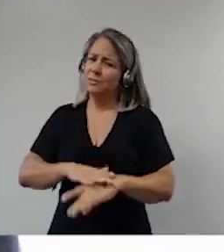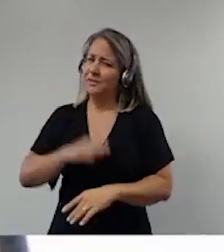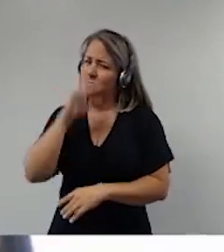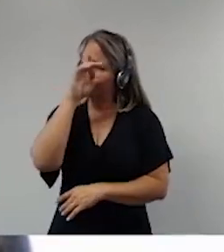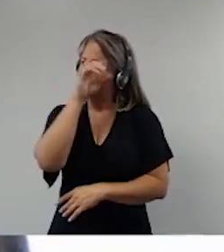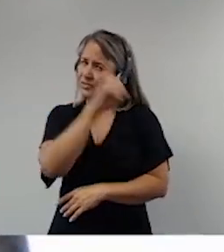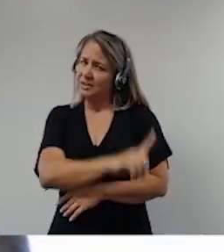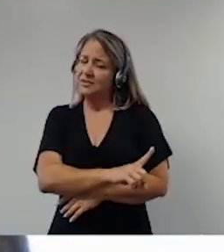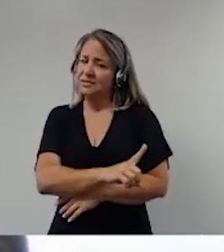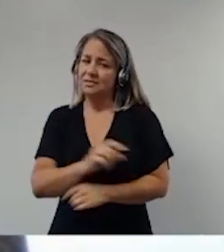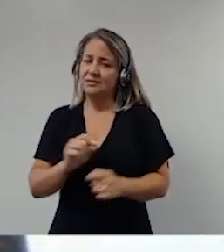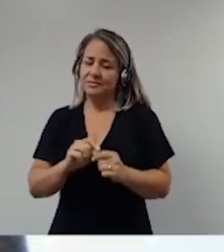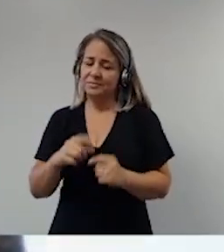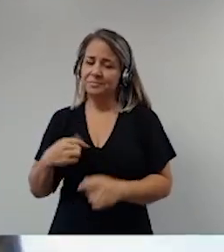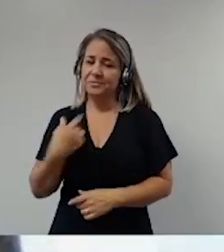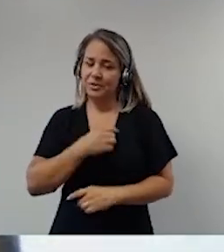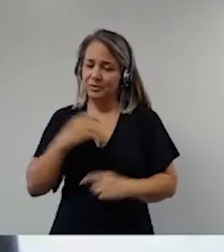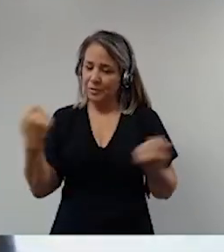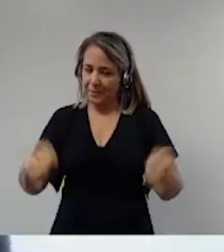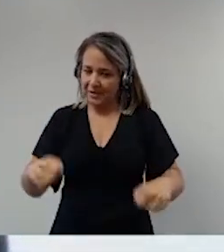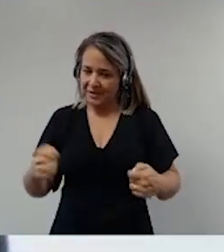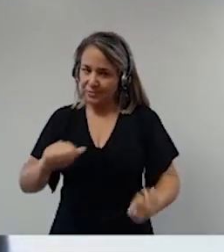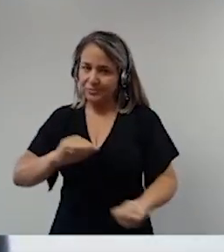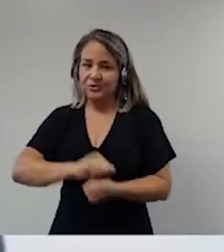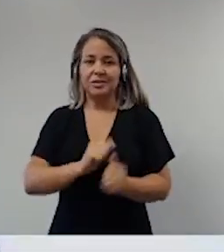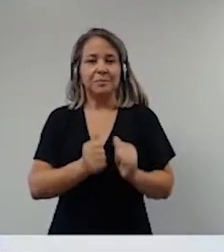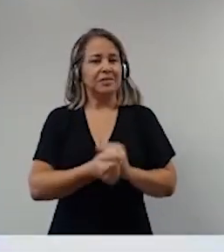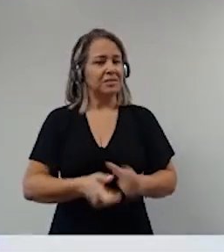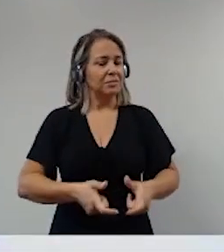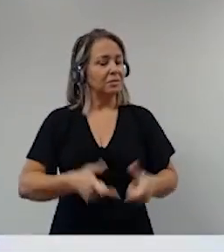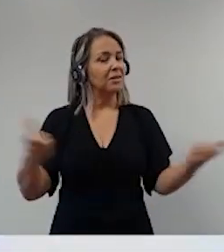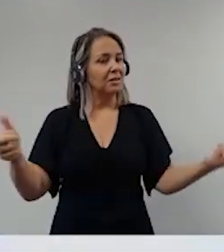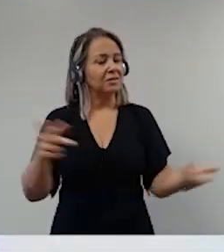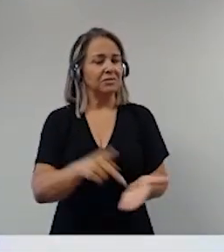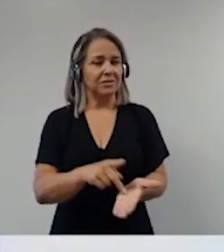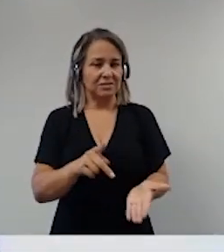Então, isso gera para a gente uma necessidade de adaptação muito grande e